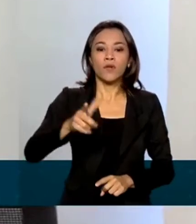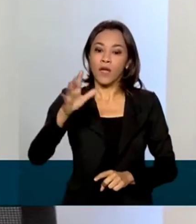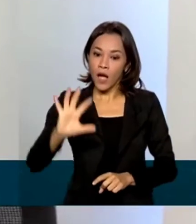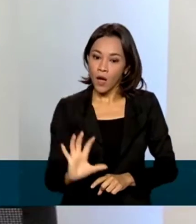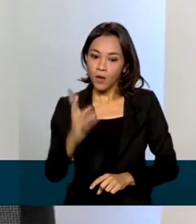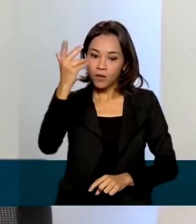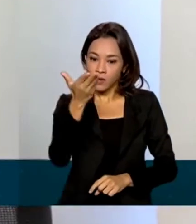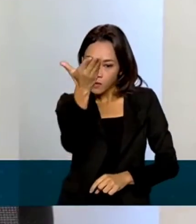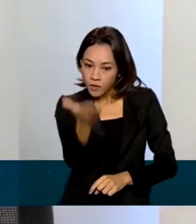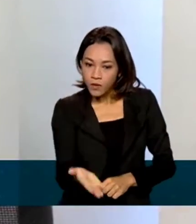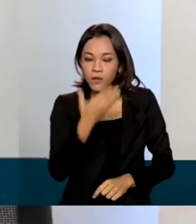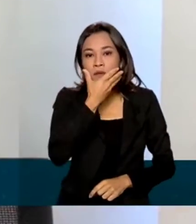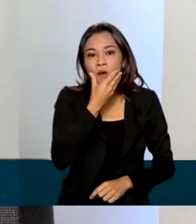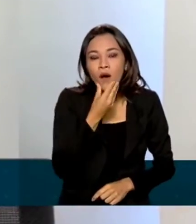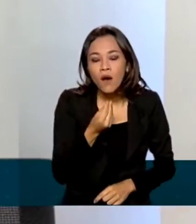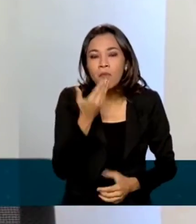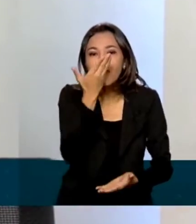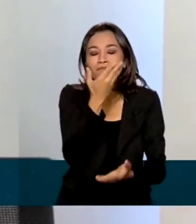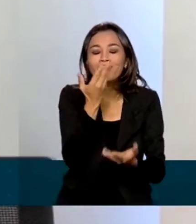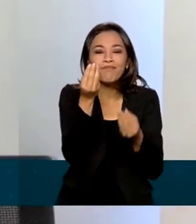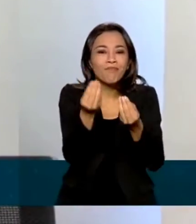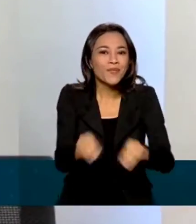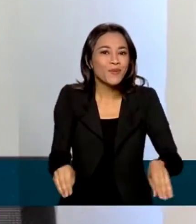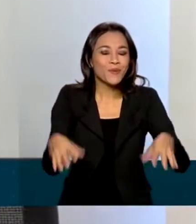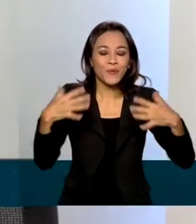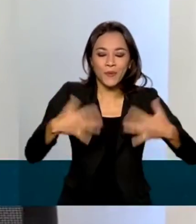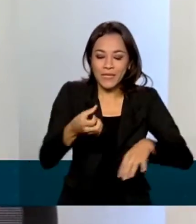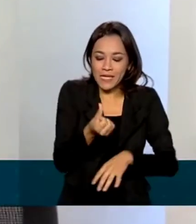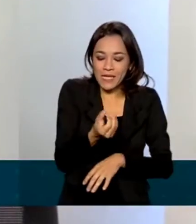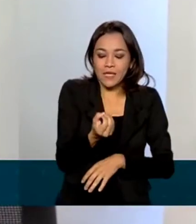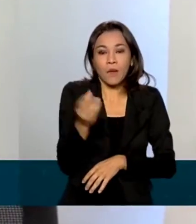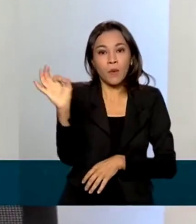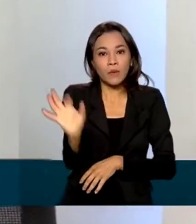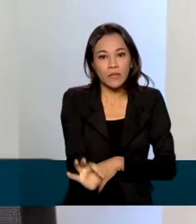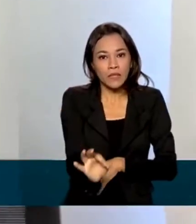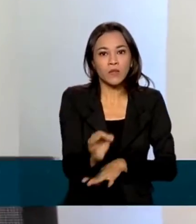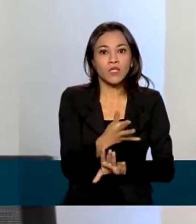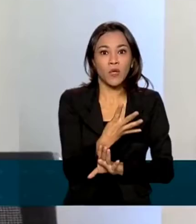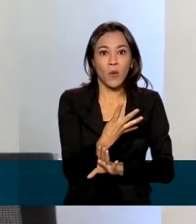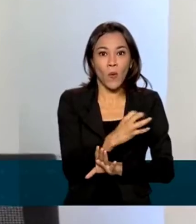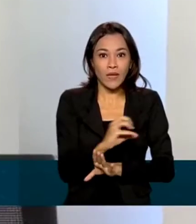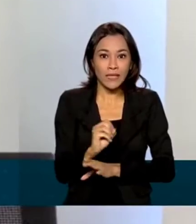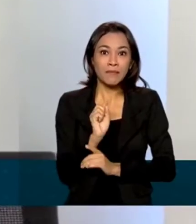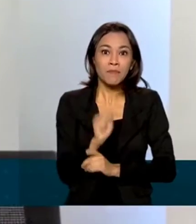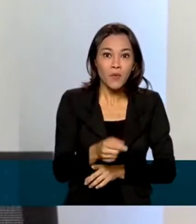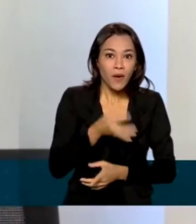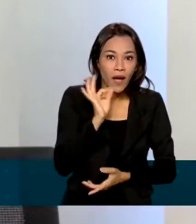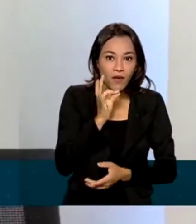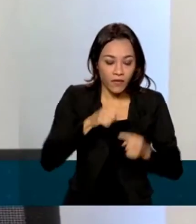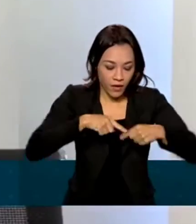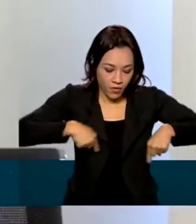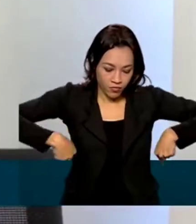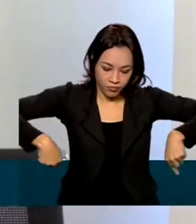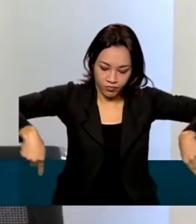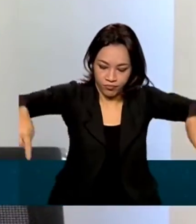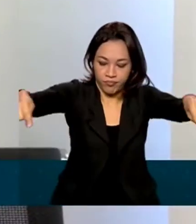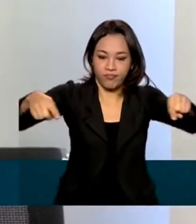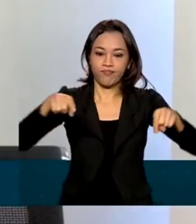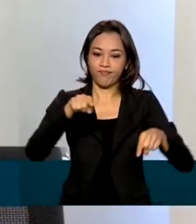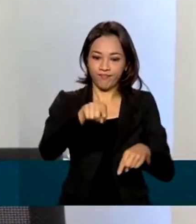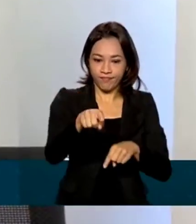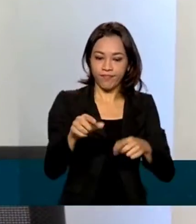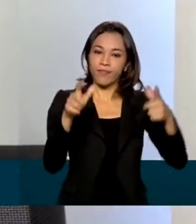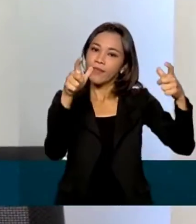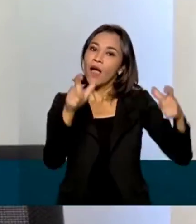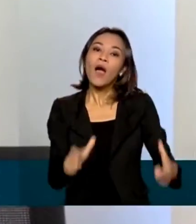com este agricultor que perdeu 60% dos cerca de 400 mil pés de café que cultiva em Campos